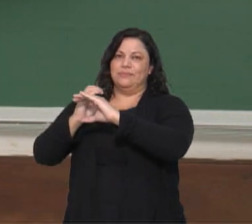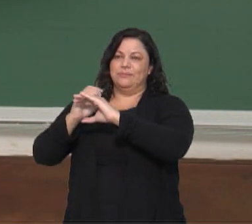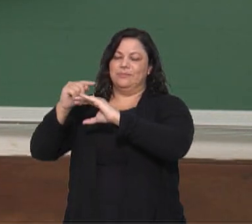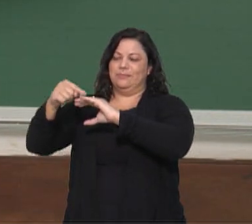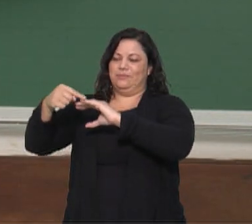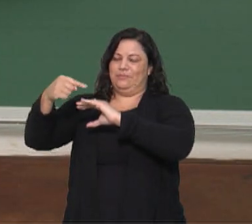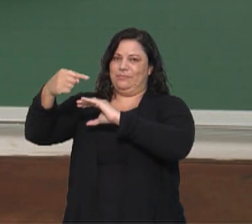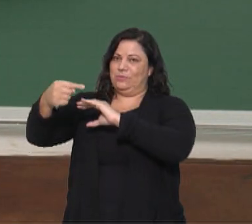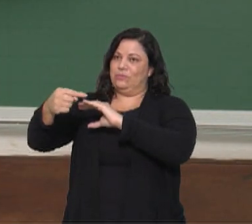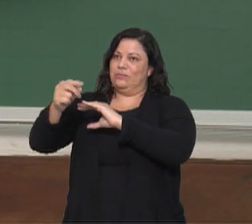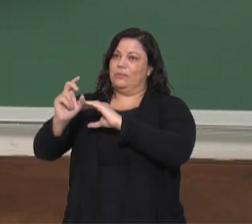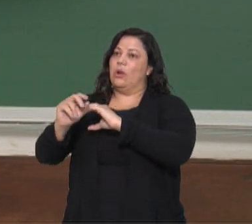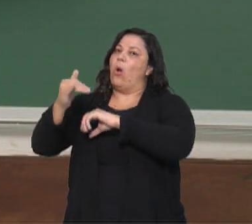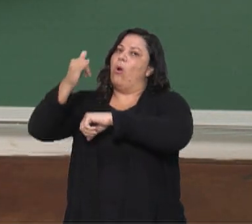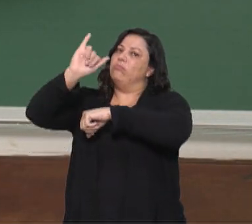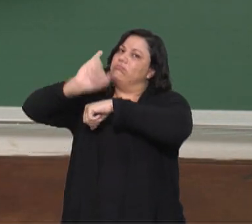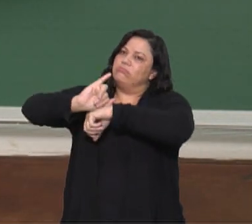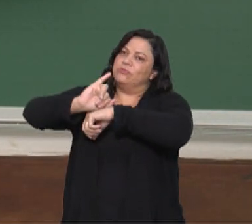ponta, ou